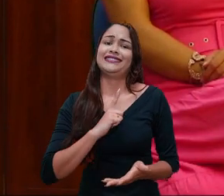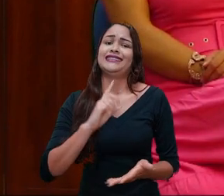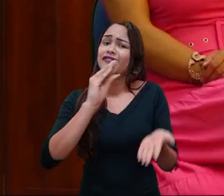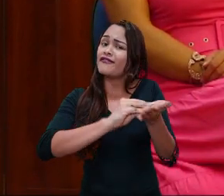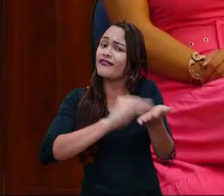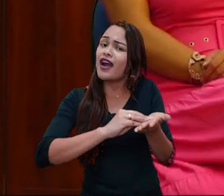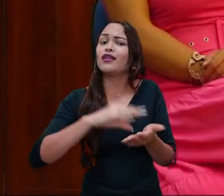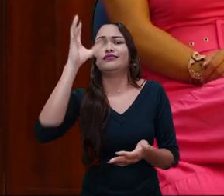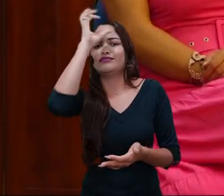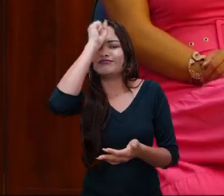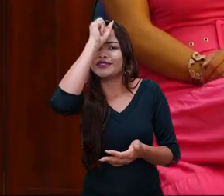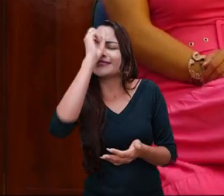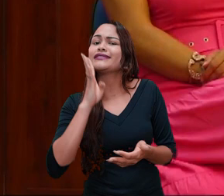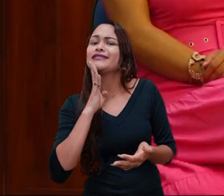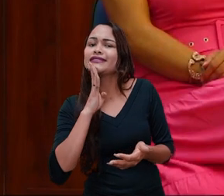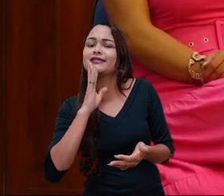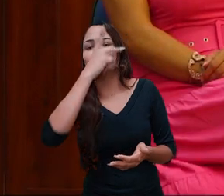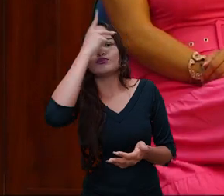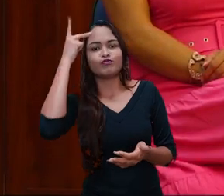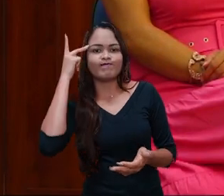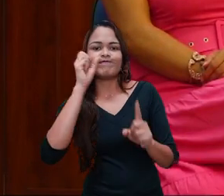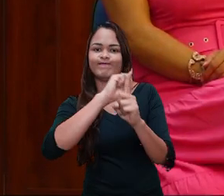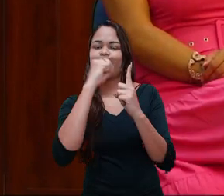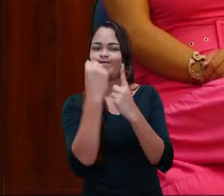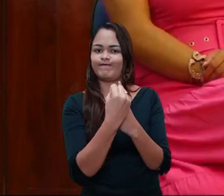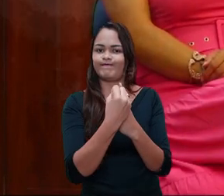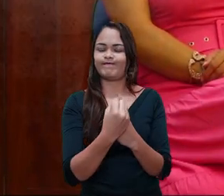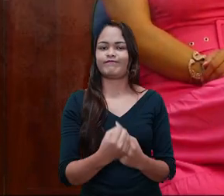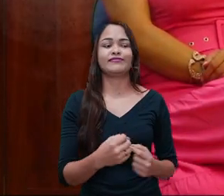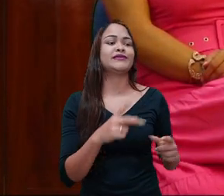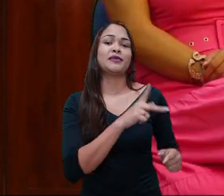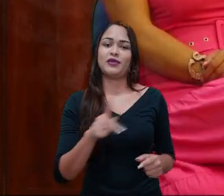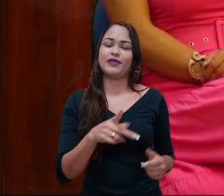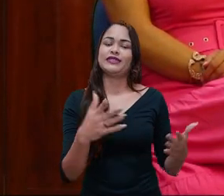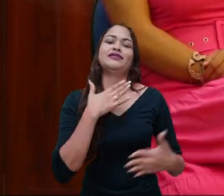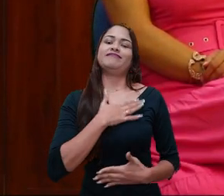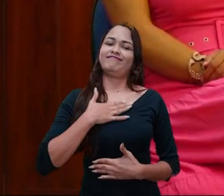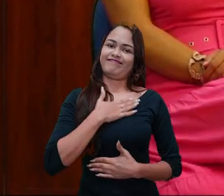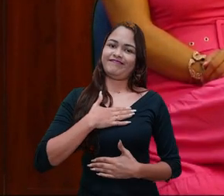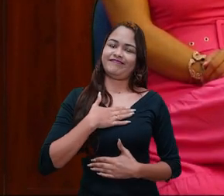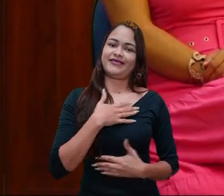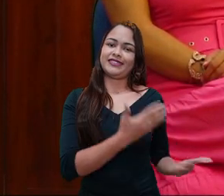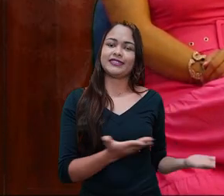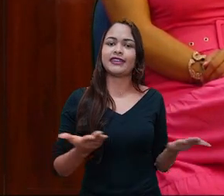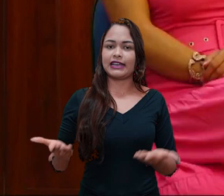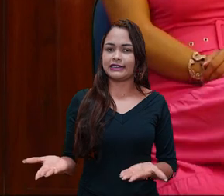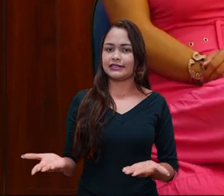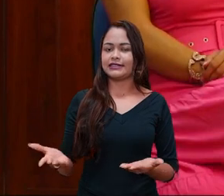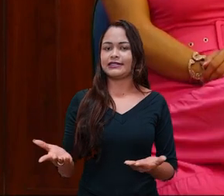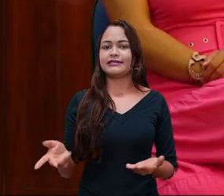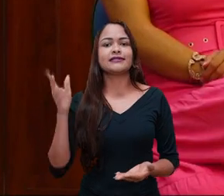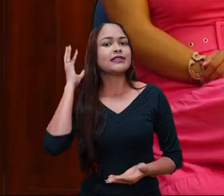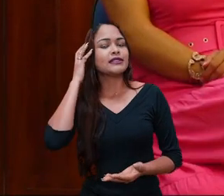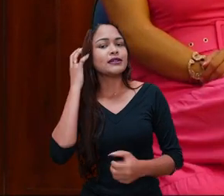conhecimento. Professora, um prazer tê-la aqui com a gente para participar. O podcast